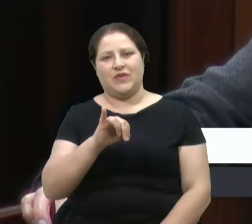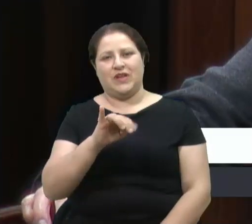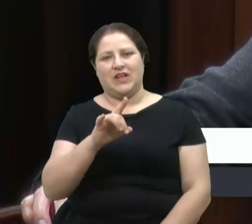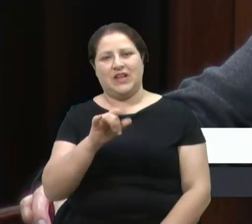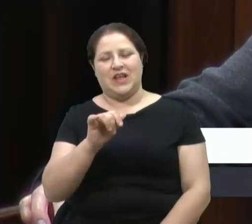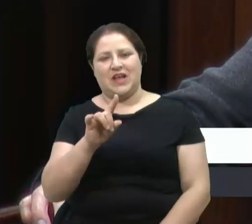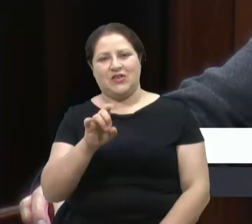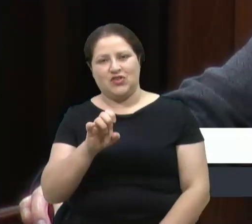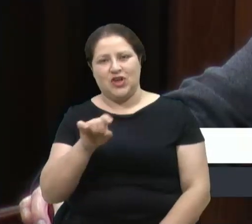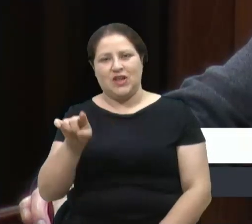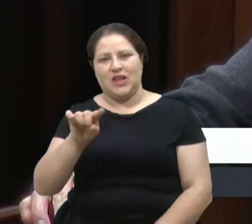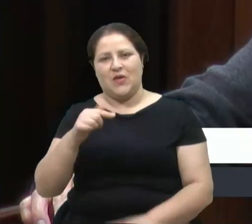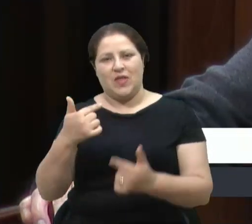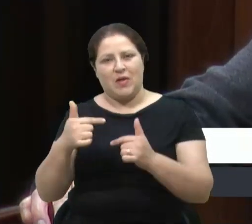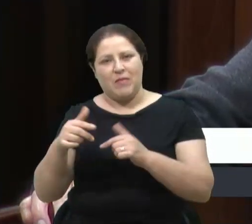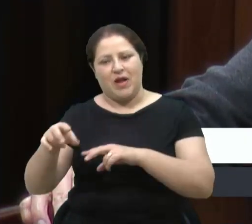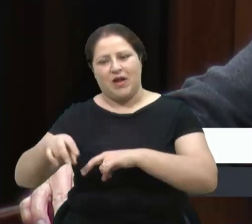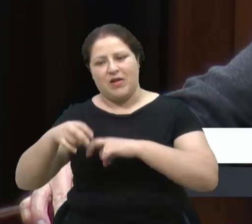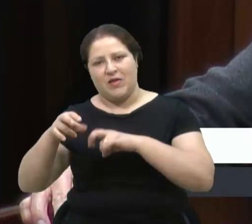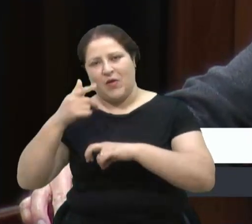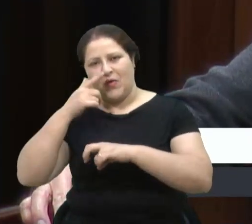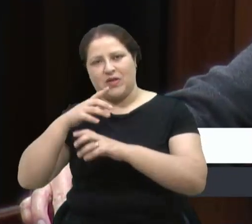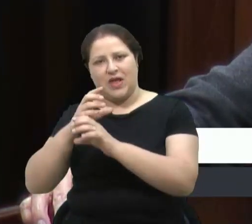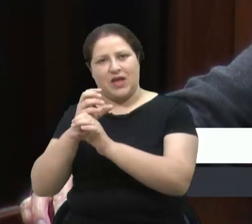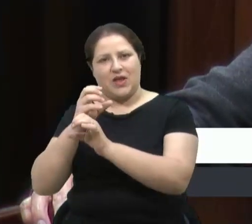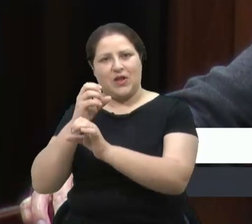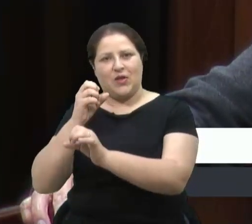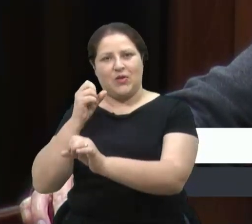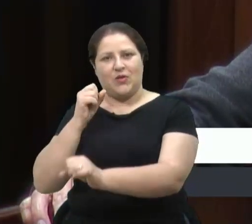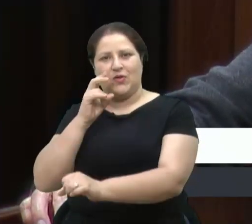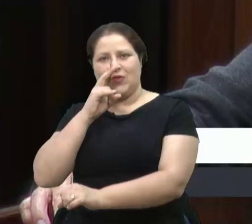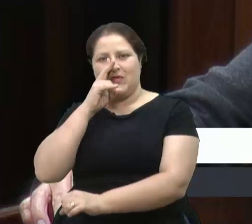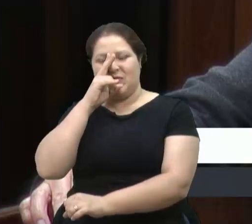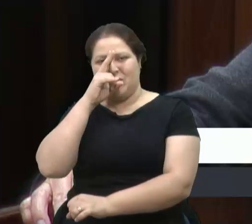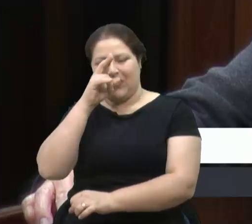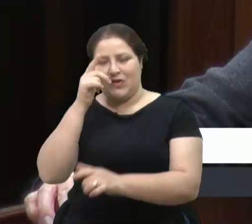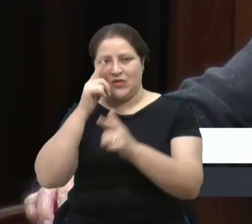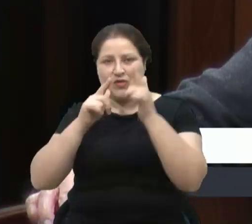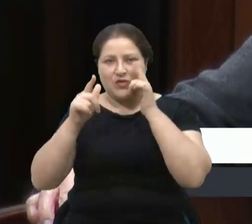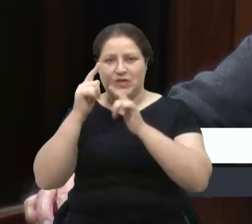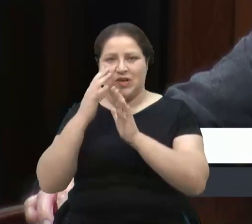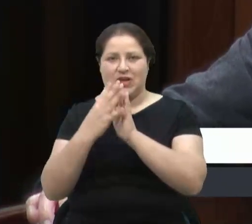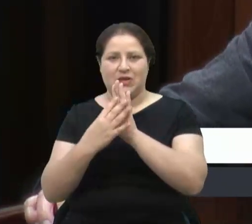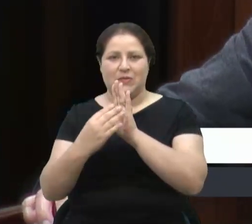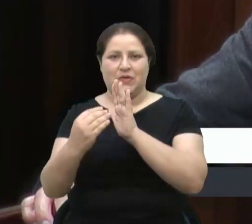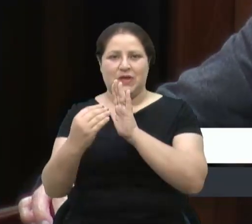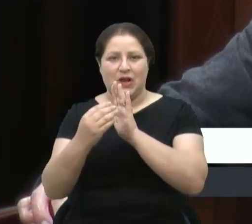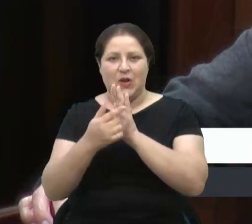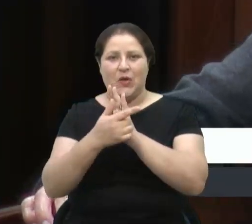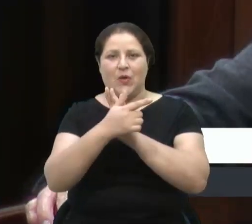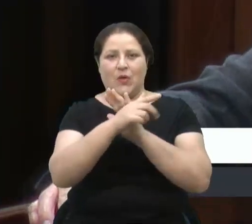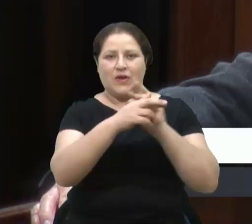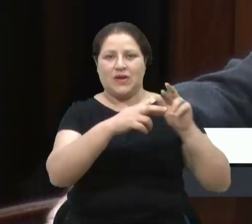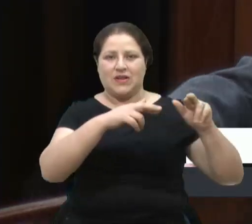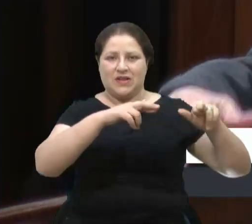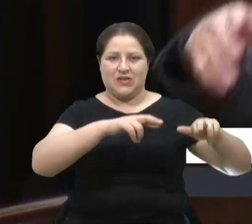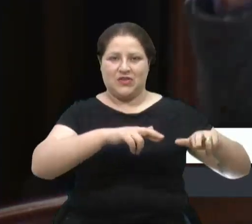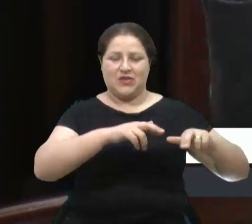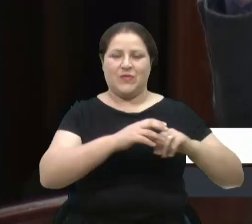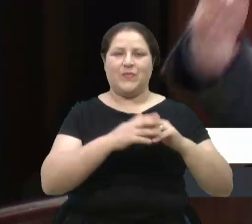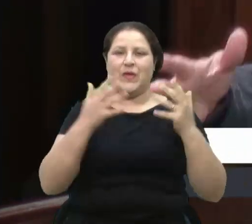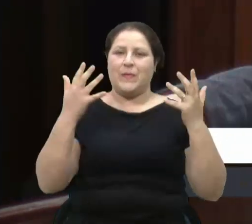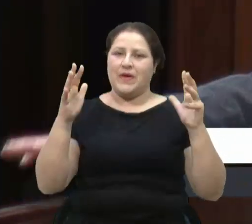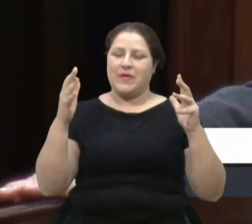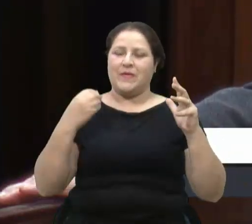vocês seja um negócio altamente rentável e que sirva de modelo para outras regiões Parabéns